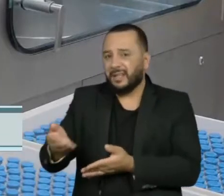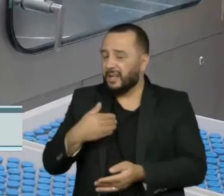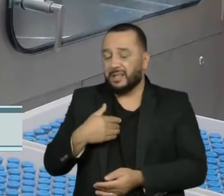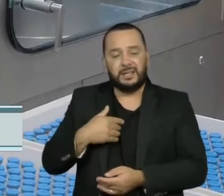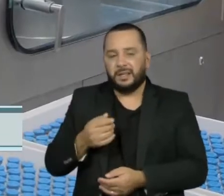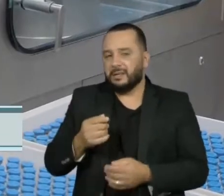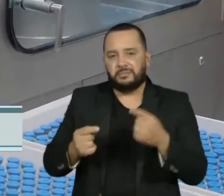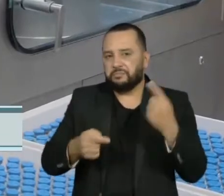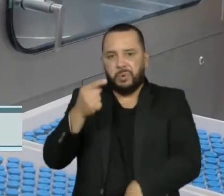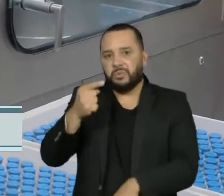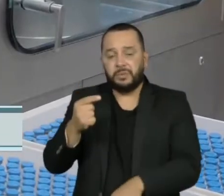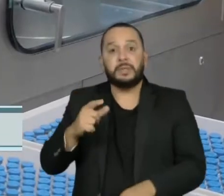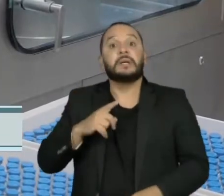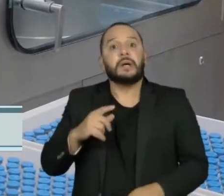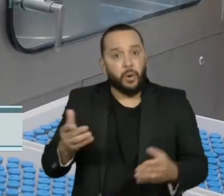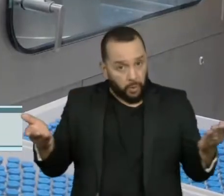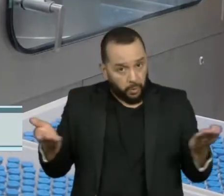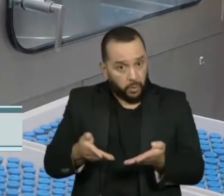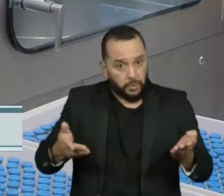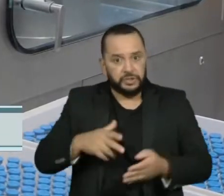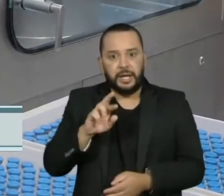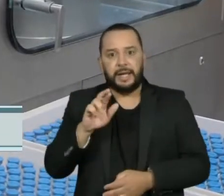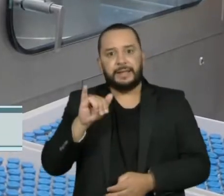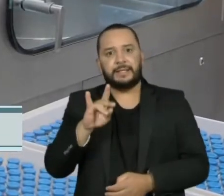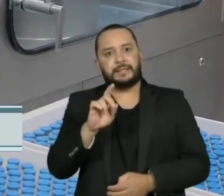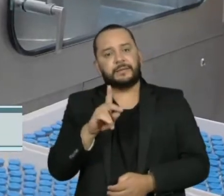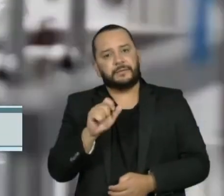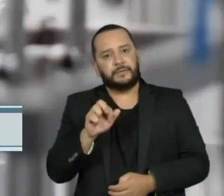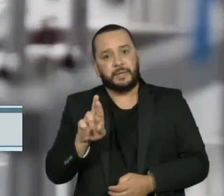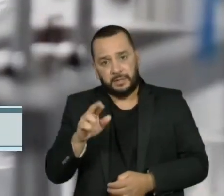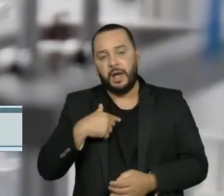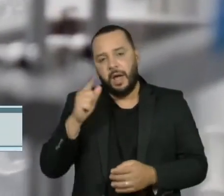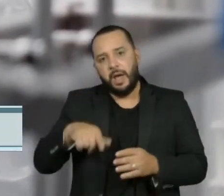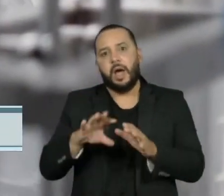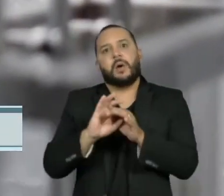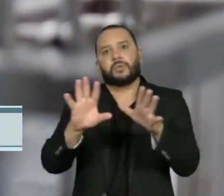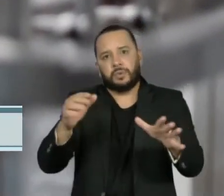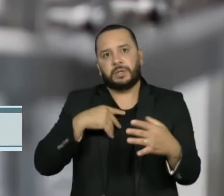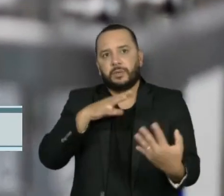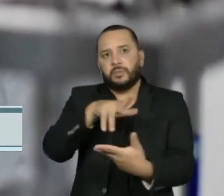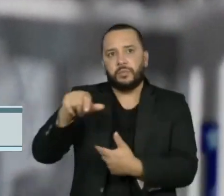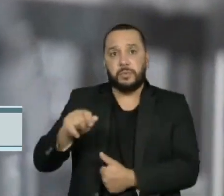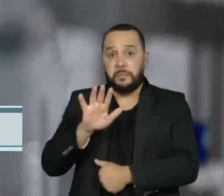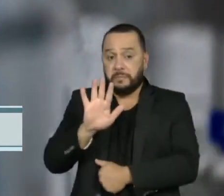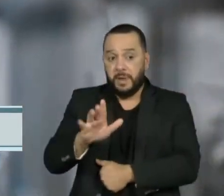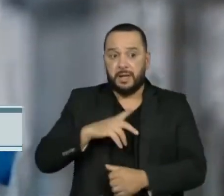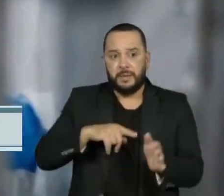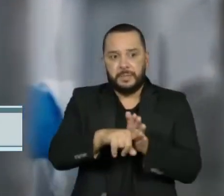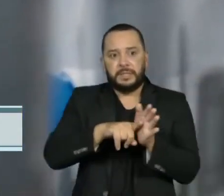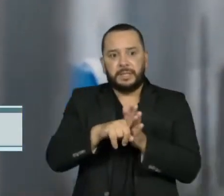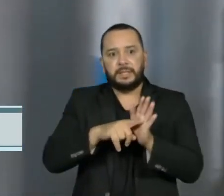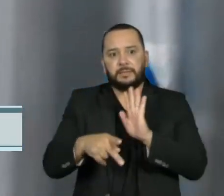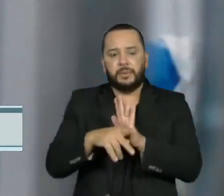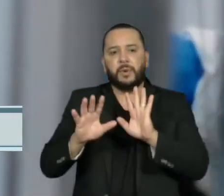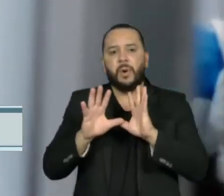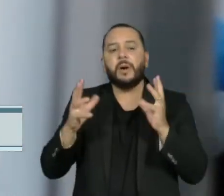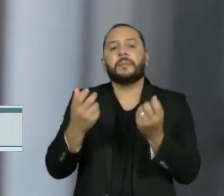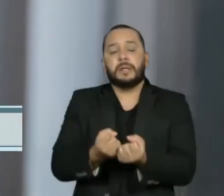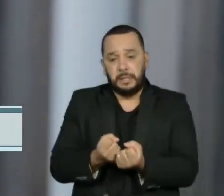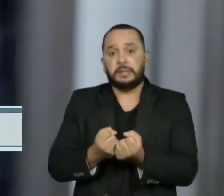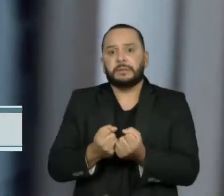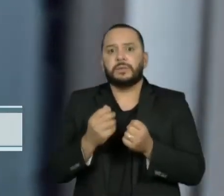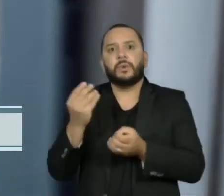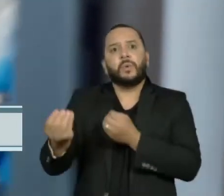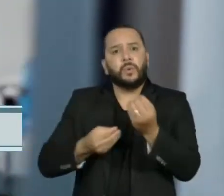tratamentos atualmente autorizados para pacientes da Covid-19 em todo o mundo. Mas uma pesquisa da OMS, conhecida como Estudo